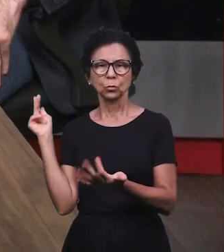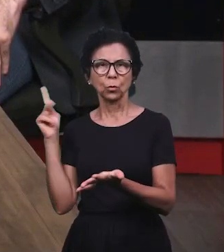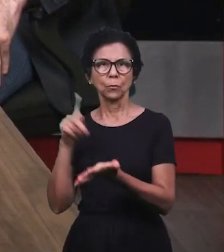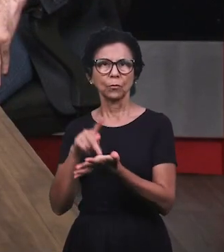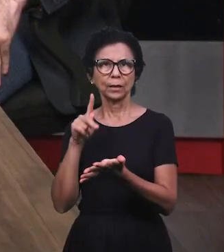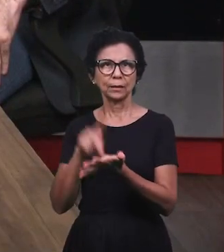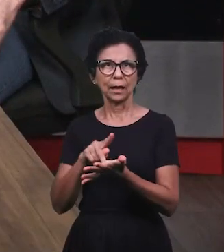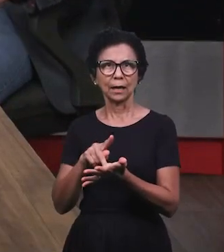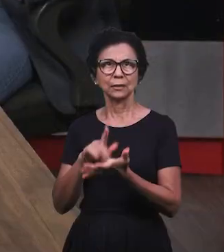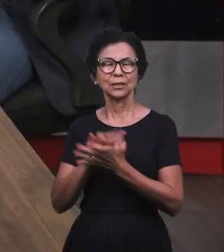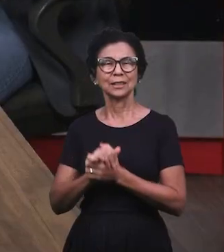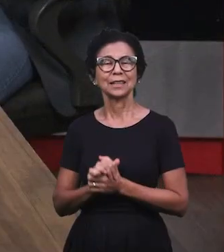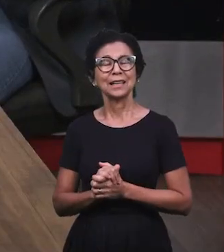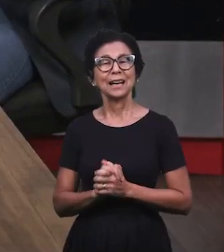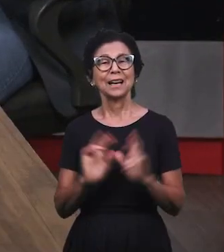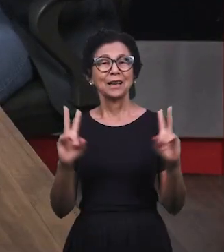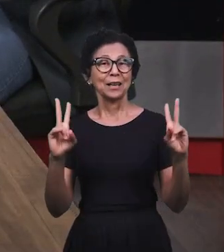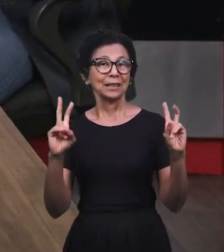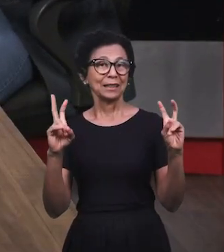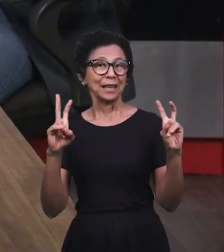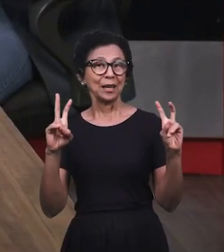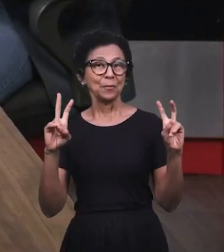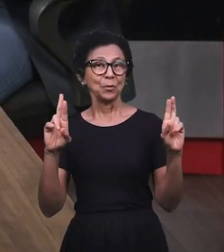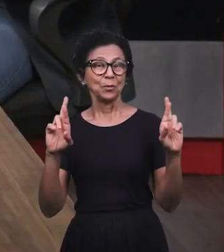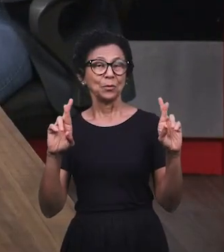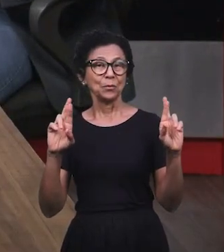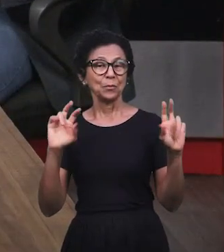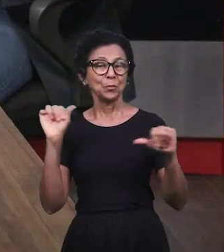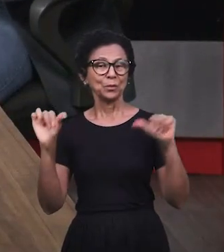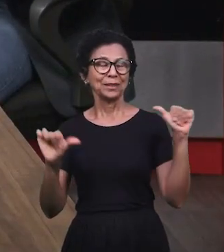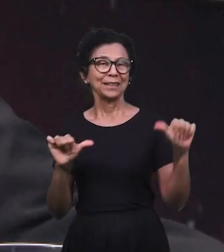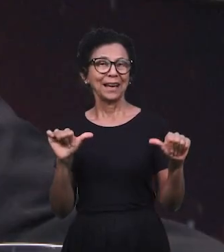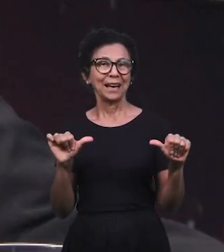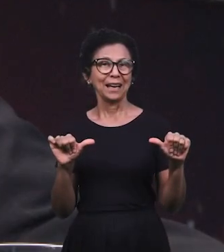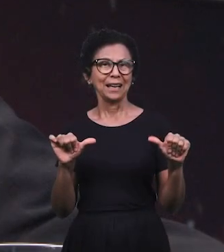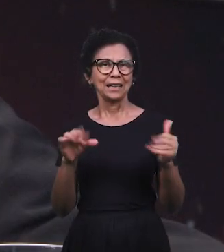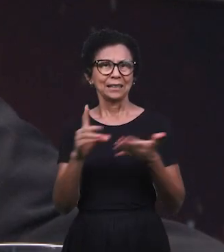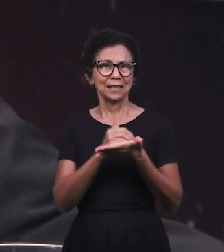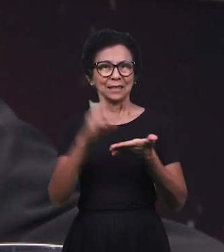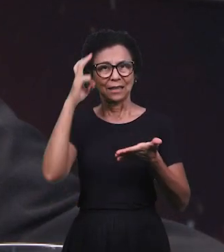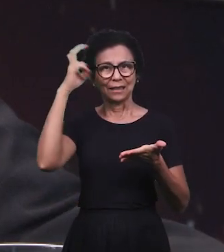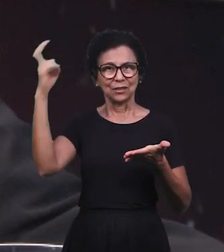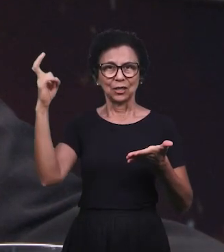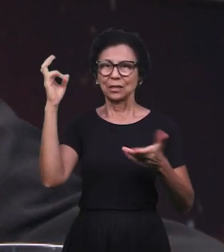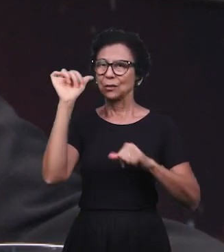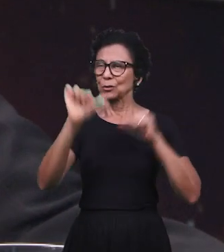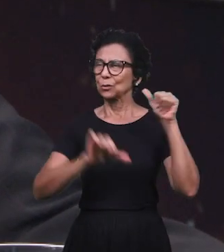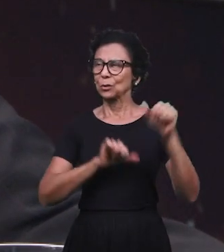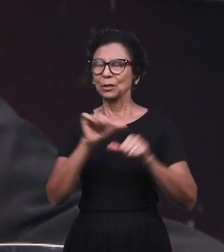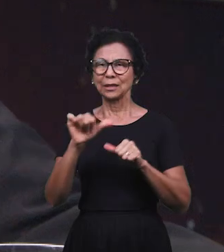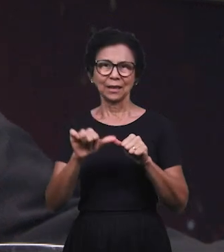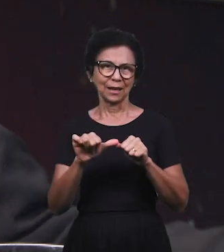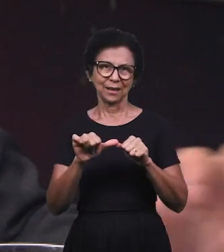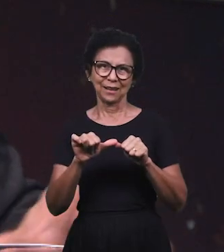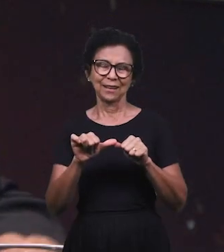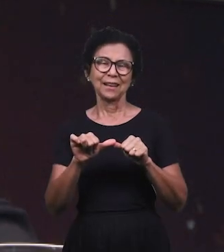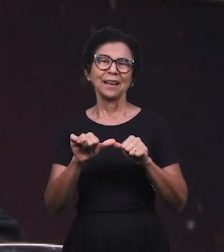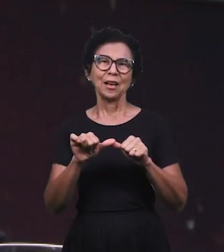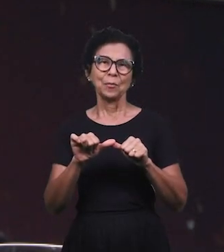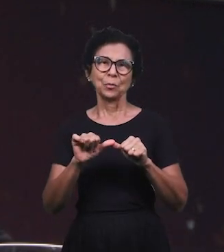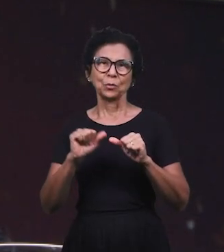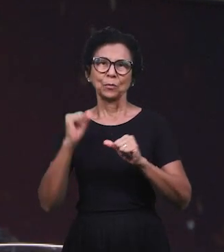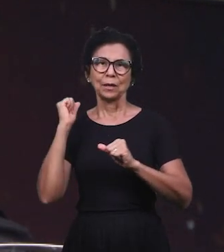inteligente. Tá? Para ela antever e resolver evoluir antes que a coisa aconteça. Isso você vai ver, por